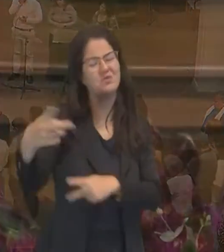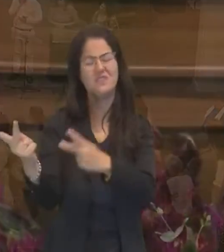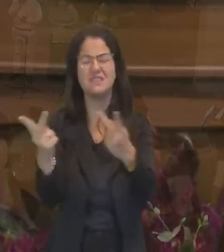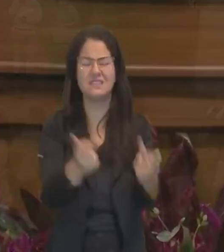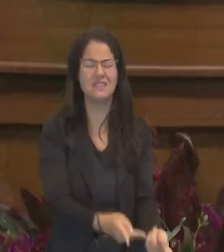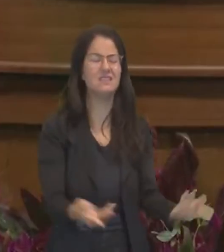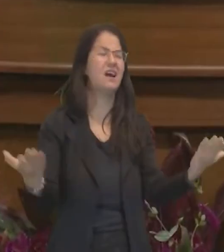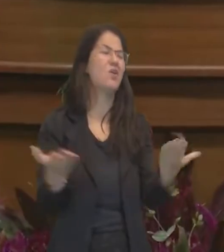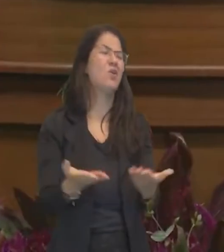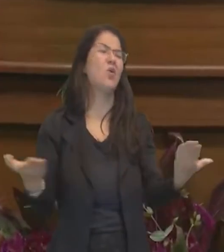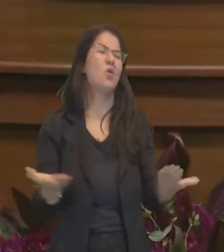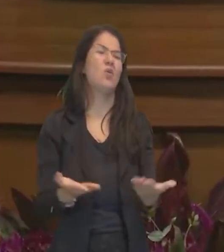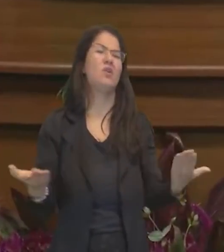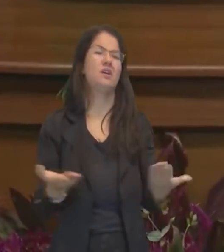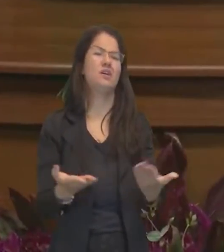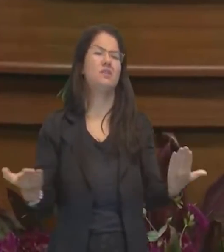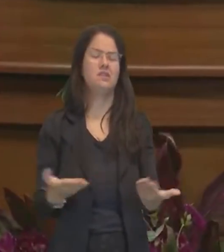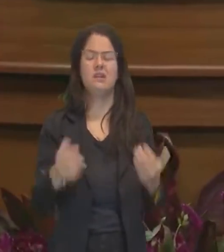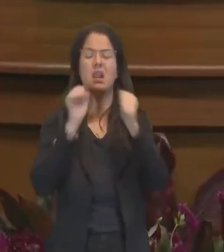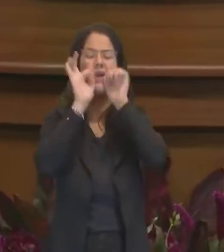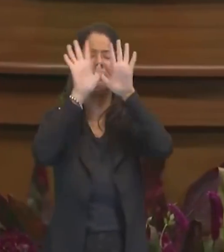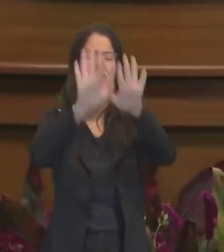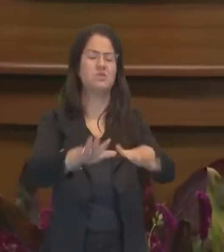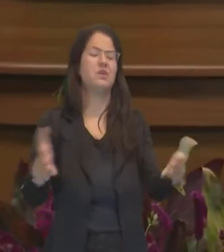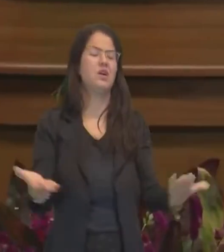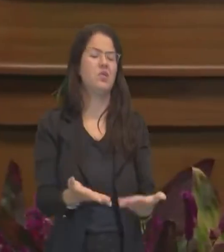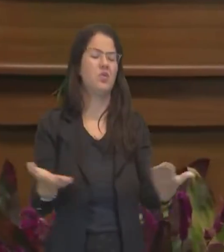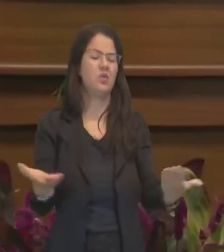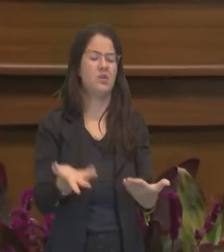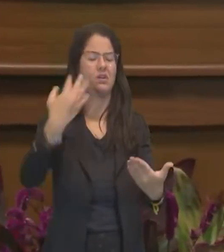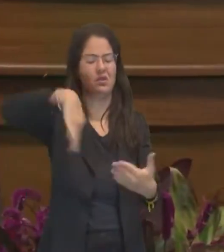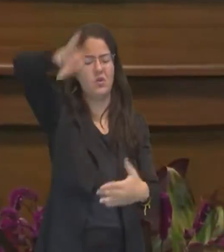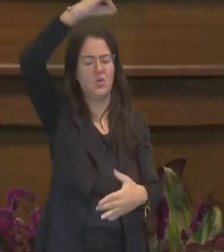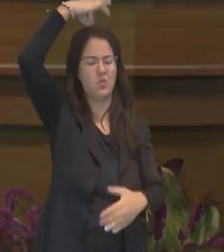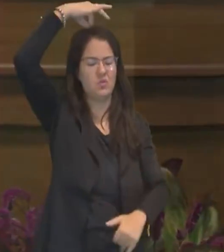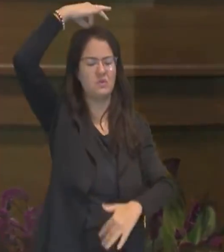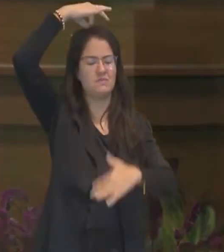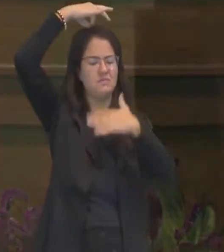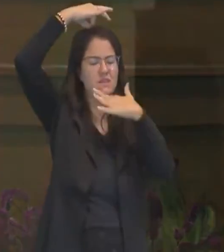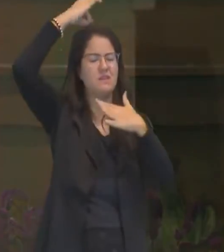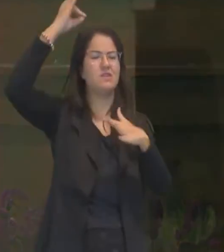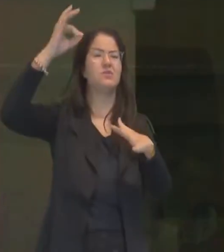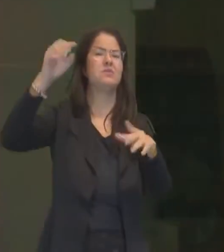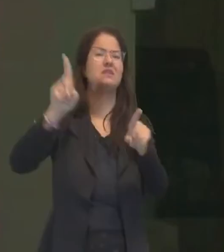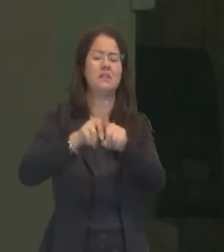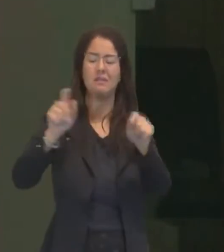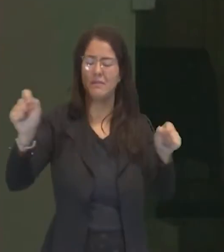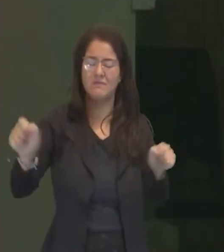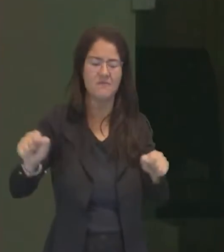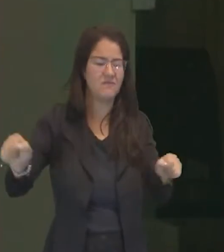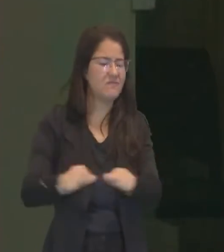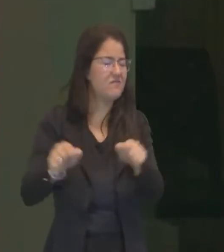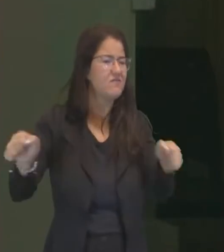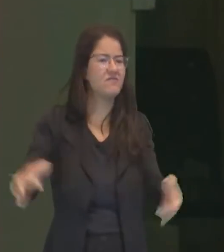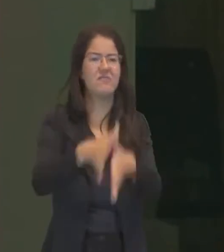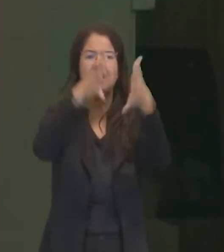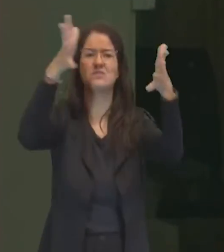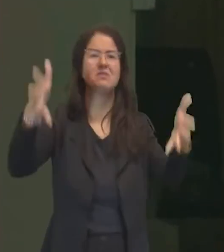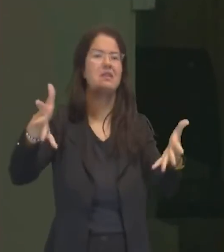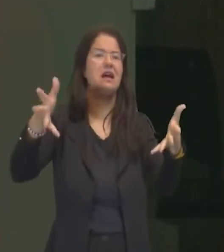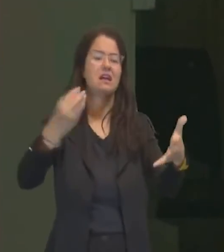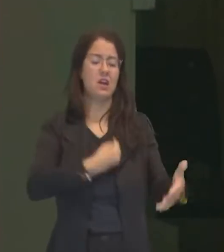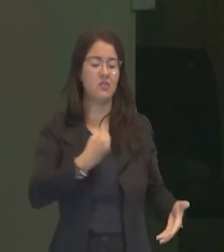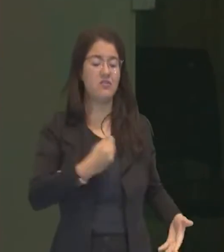visite agora, venha sobre nós, Espírito, e que o teu sobrenatural esteja agindo em nossas